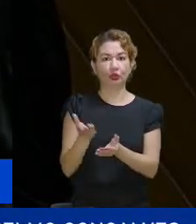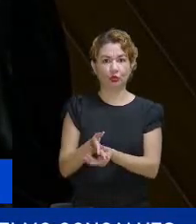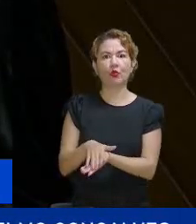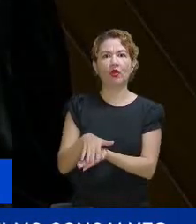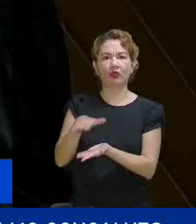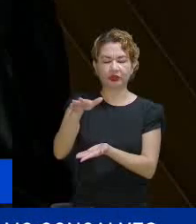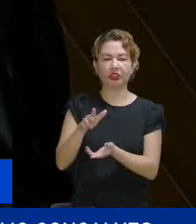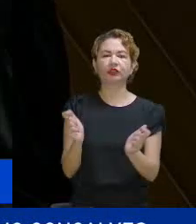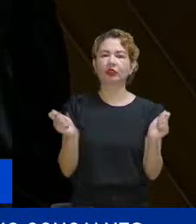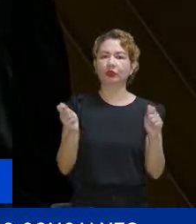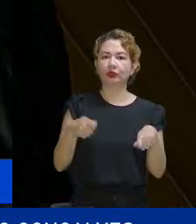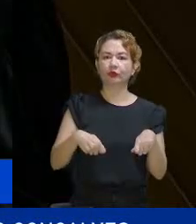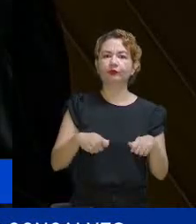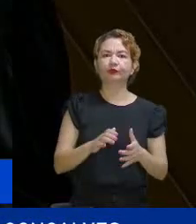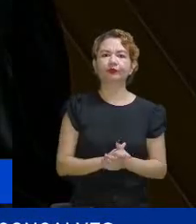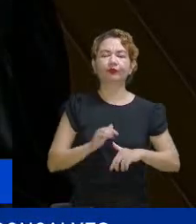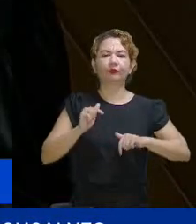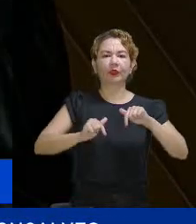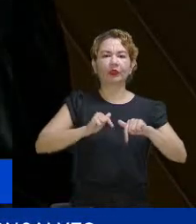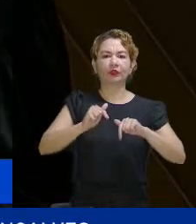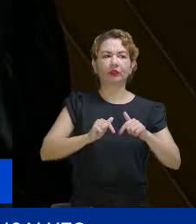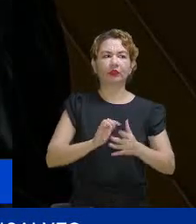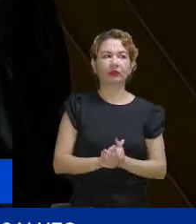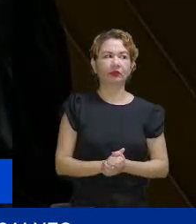que possibilita o exercício da